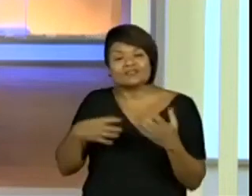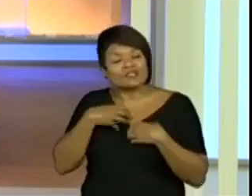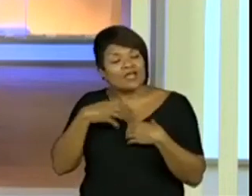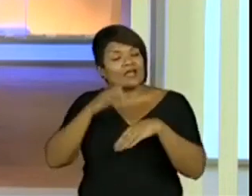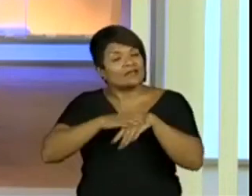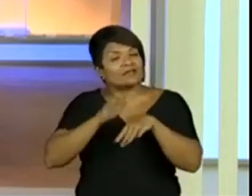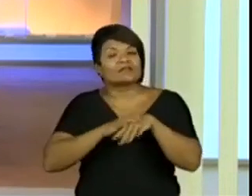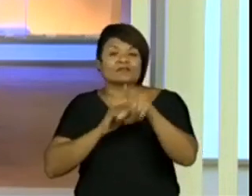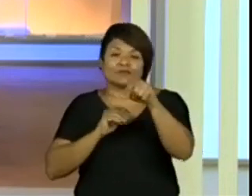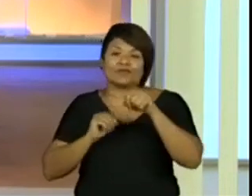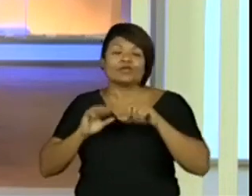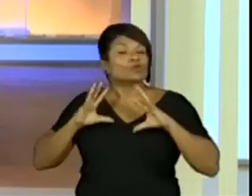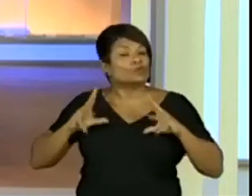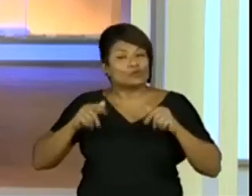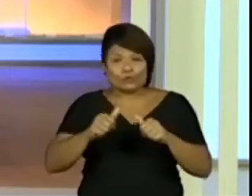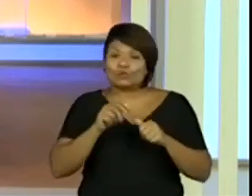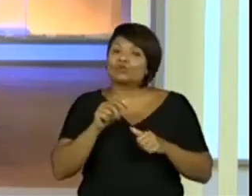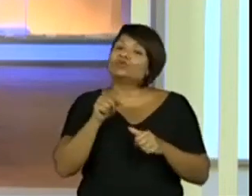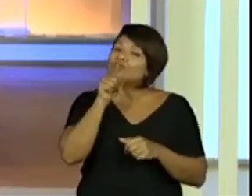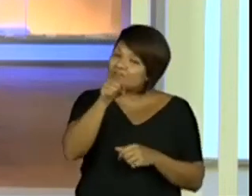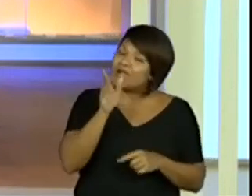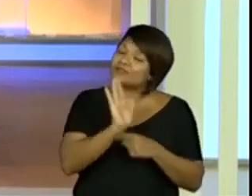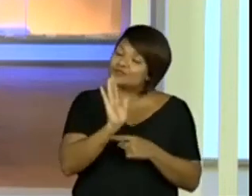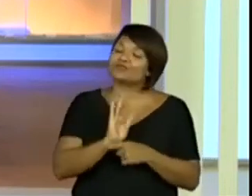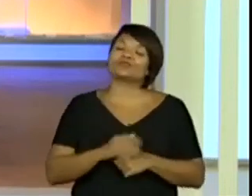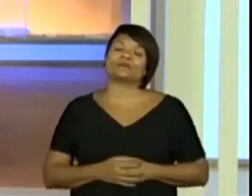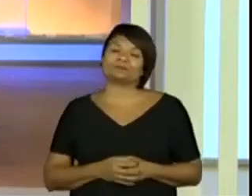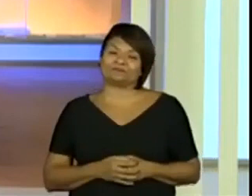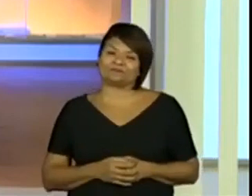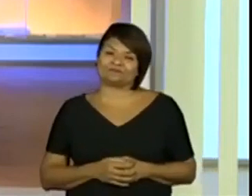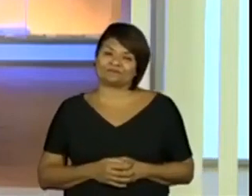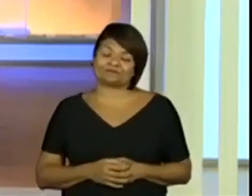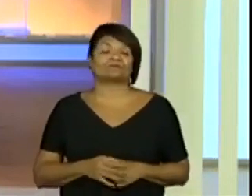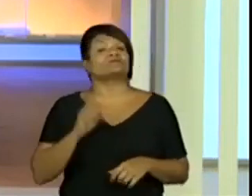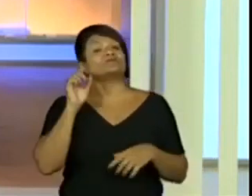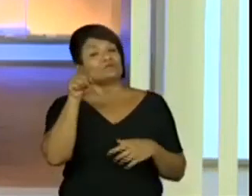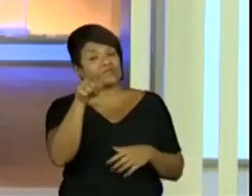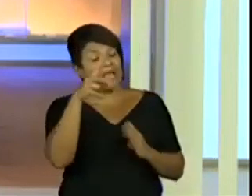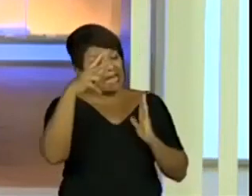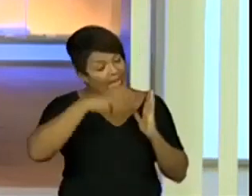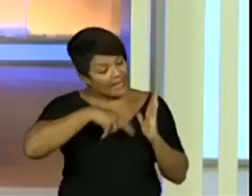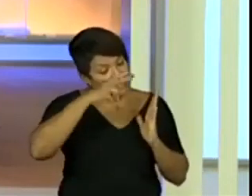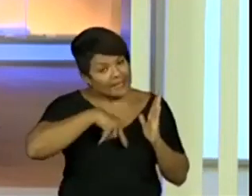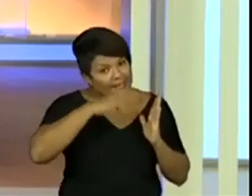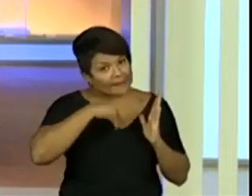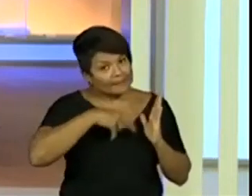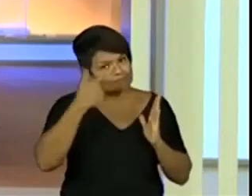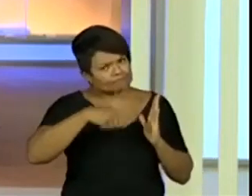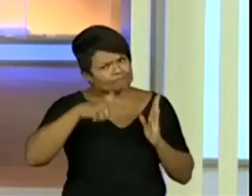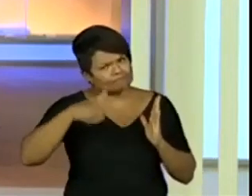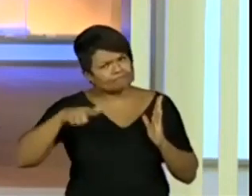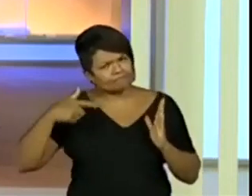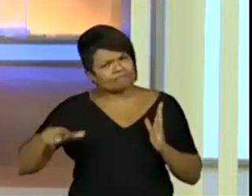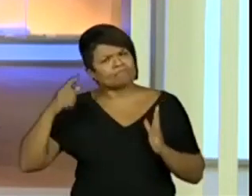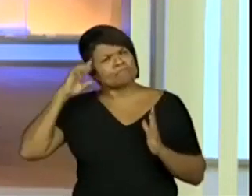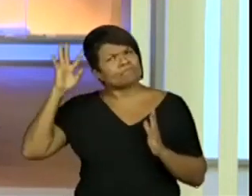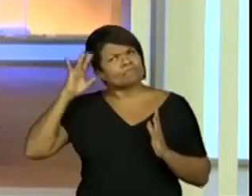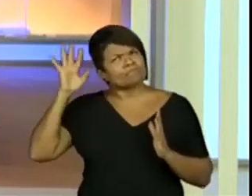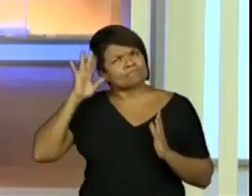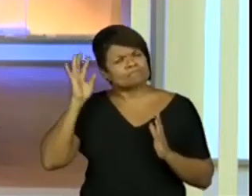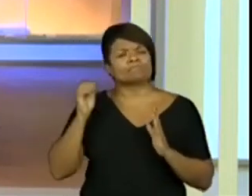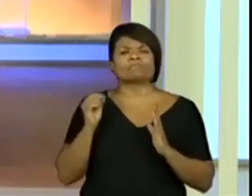tudo vai ajudar, né? Quanto mais vocês lerem, imaginarem outras atividades,